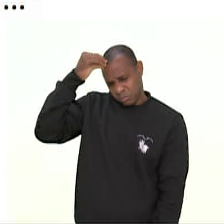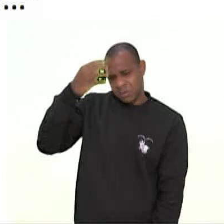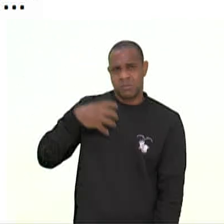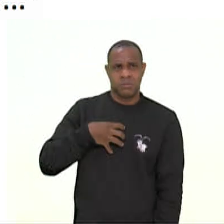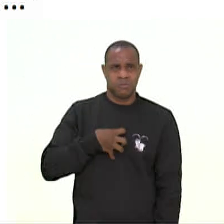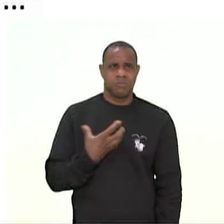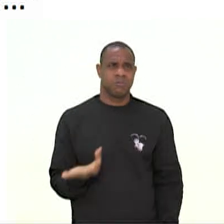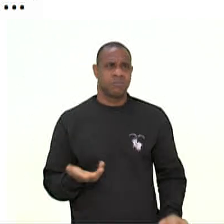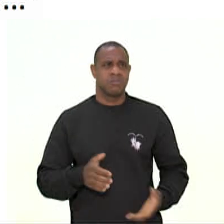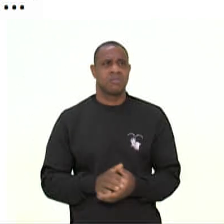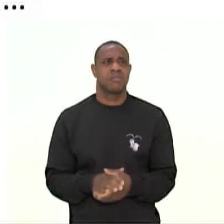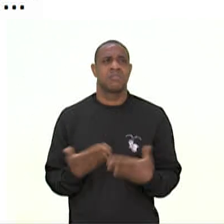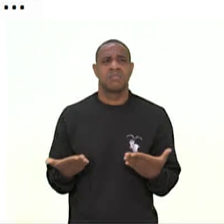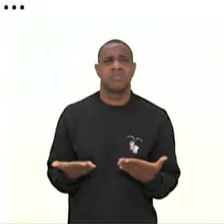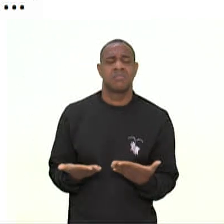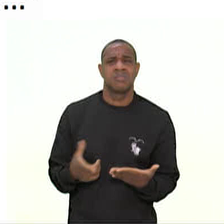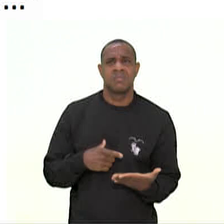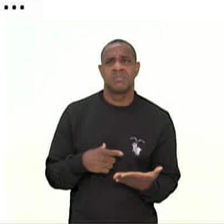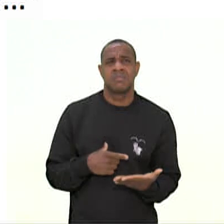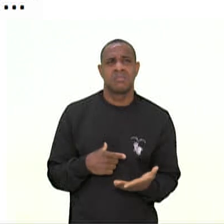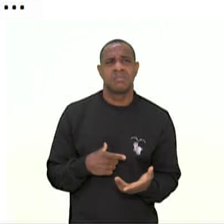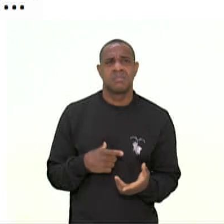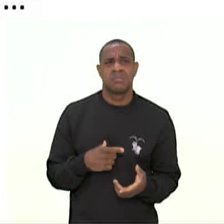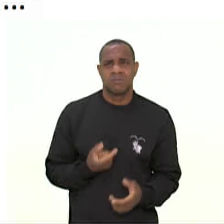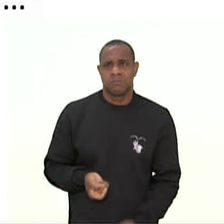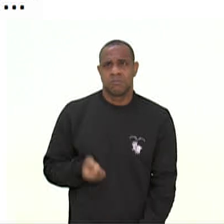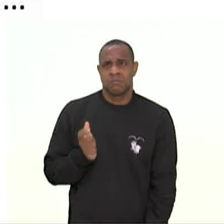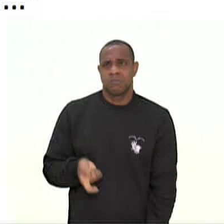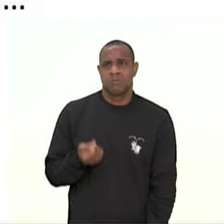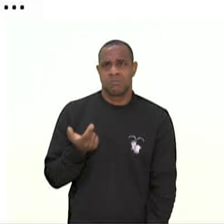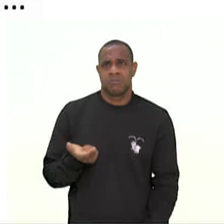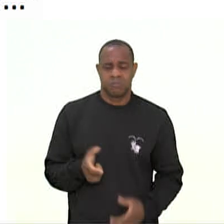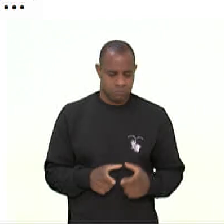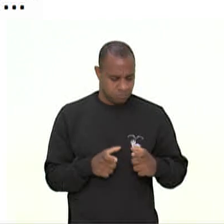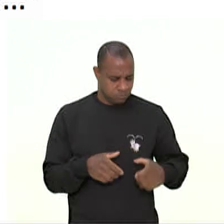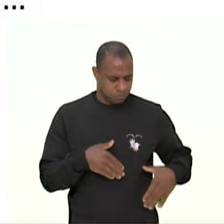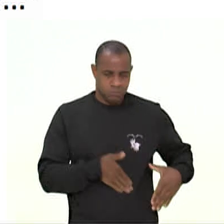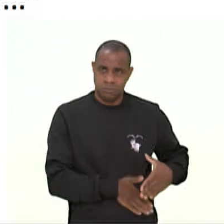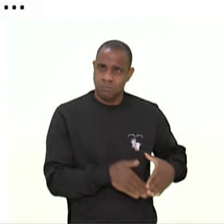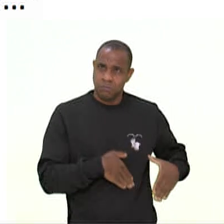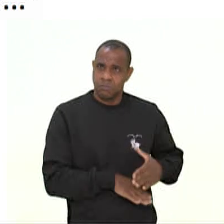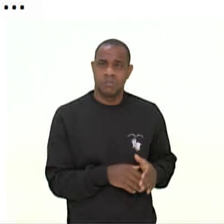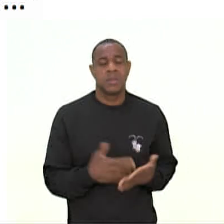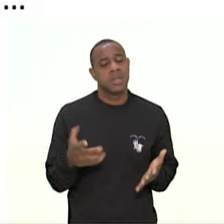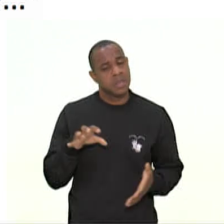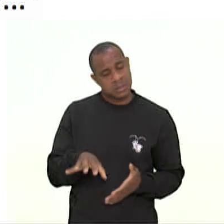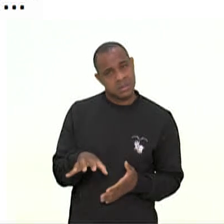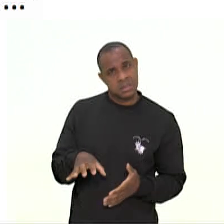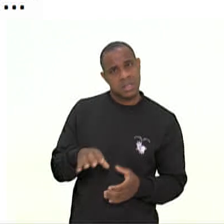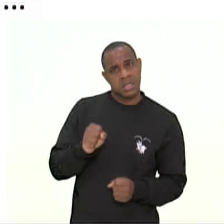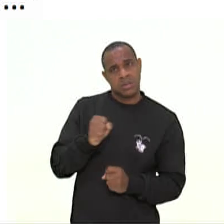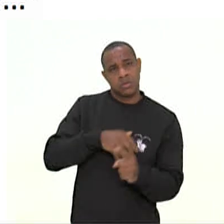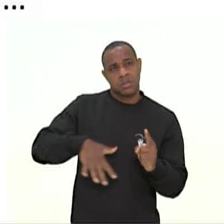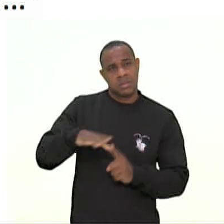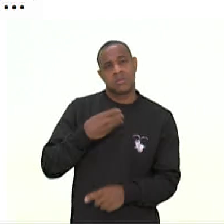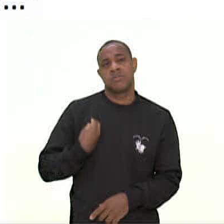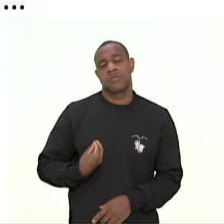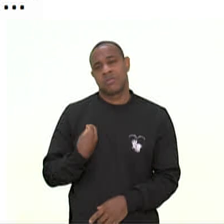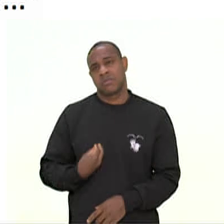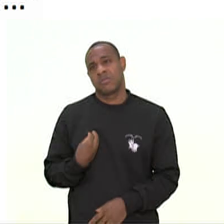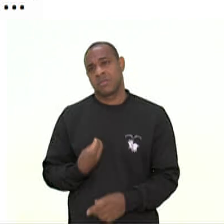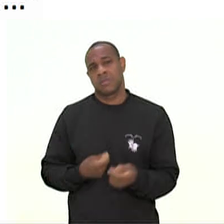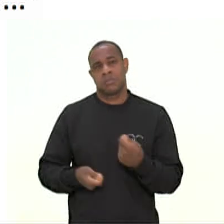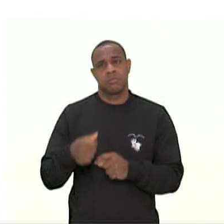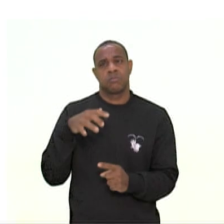bem colocado, que se enche diariamente de moedas. É assim a sociedade em que vivemos, o regime capitalista, que